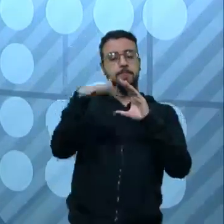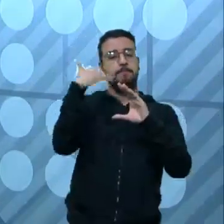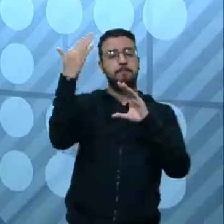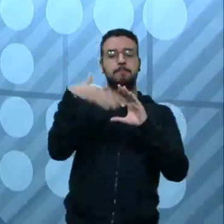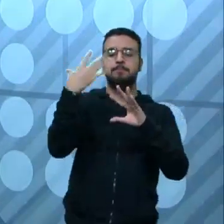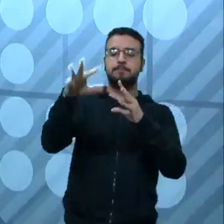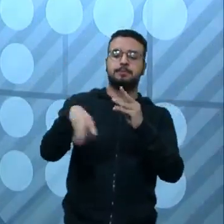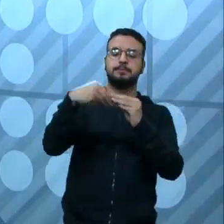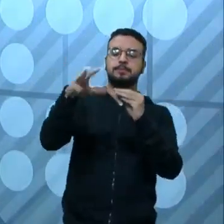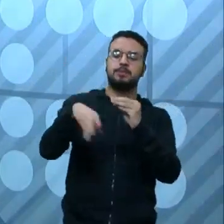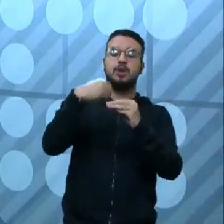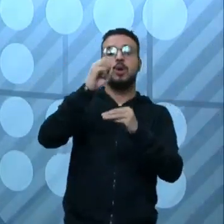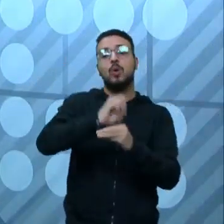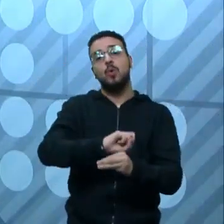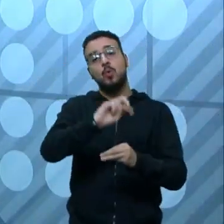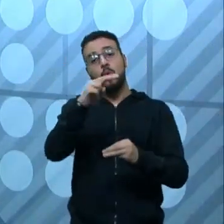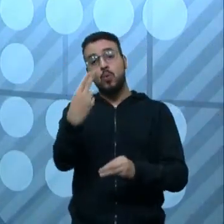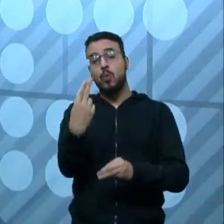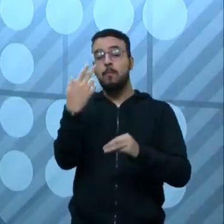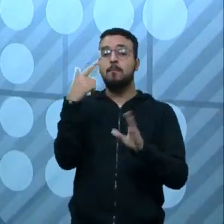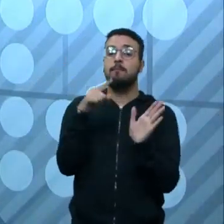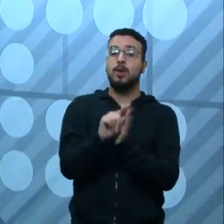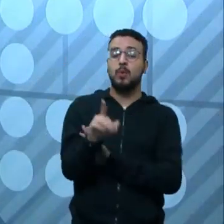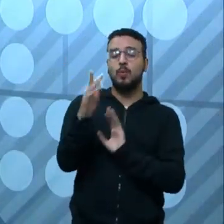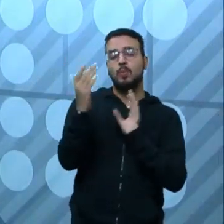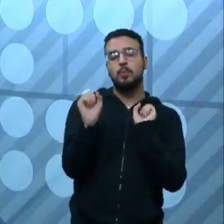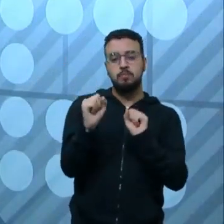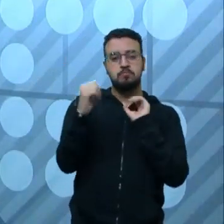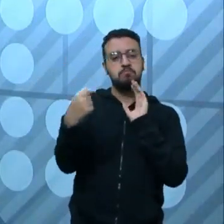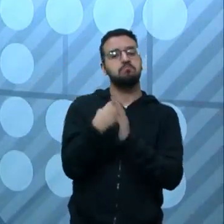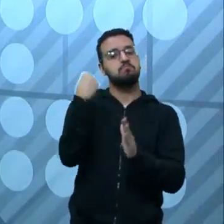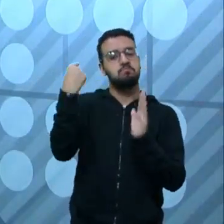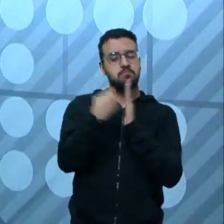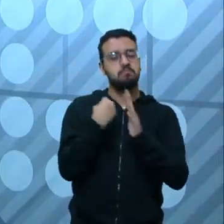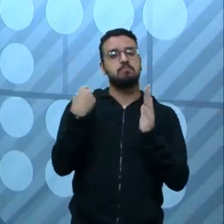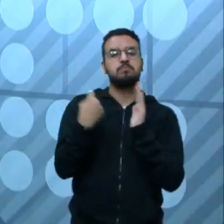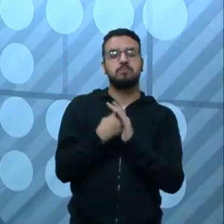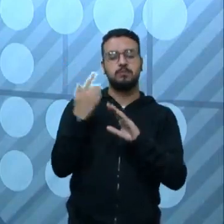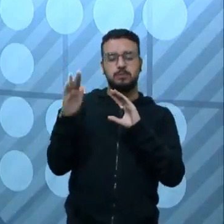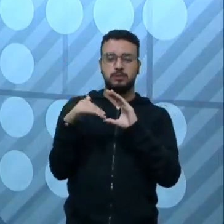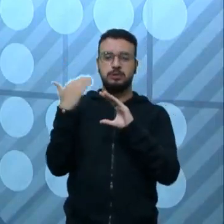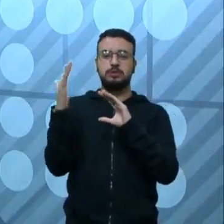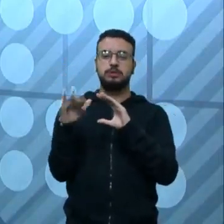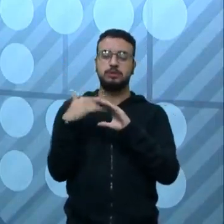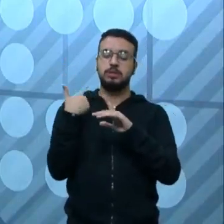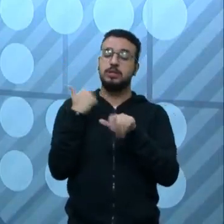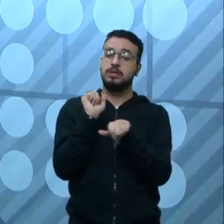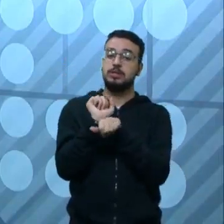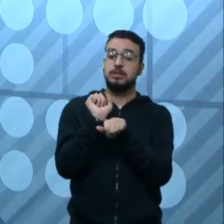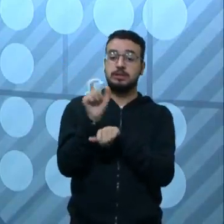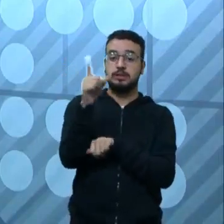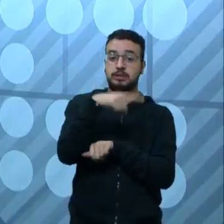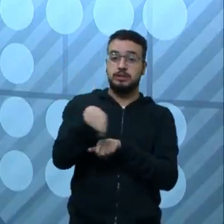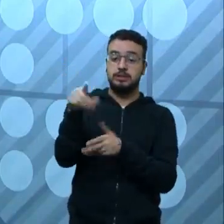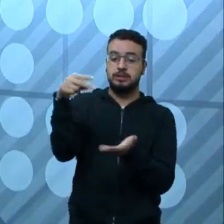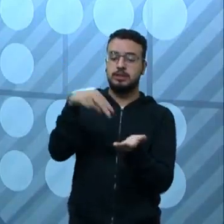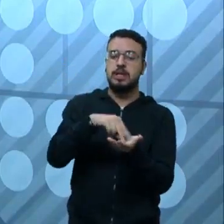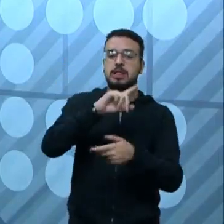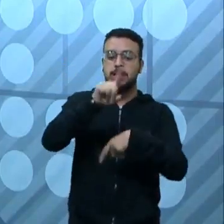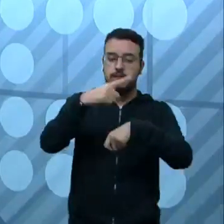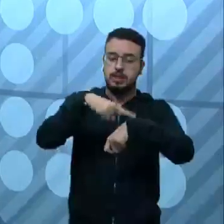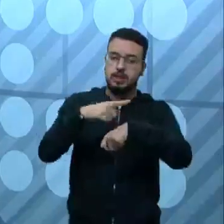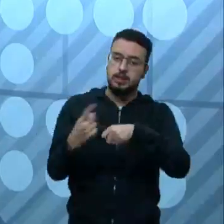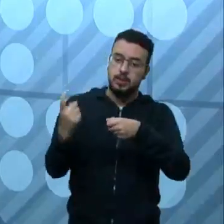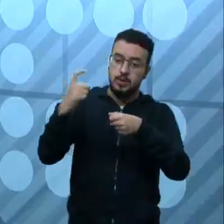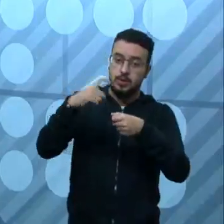contribuições ou perguntas a respeito da teleaula, dos conteúdos dessa teleaula. Então, conto com a participação de vocês. Daqui a pouco a gente